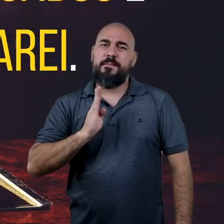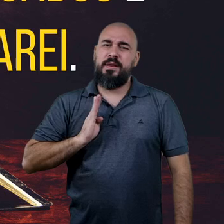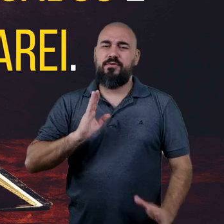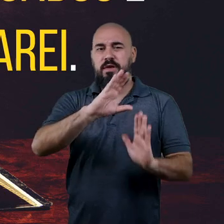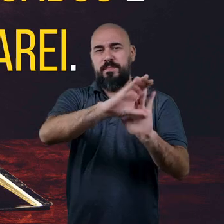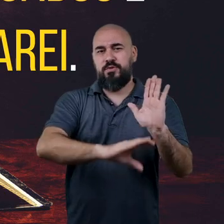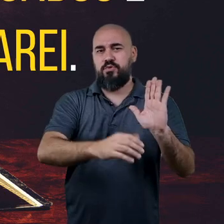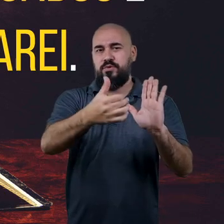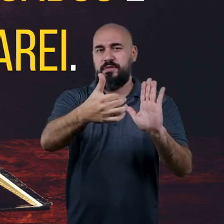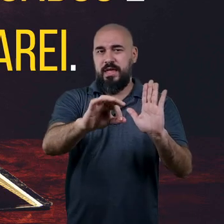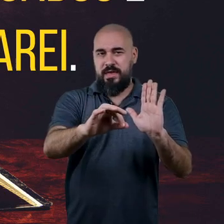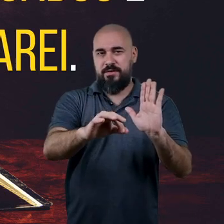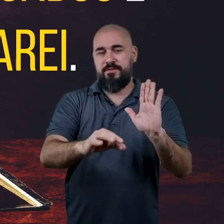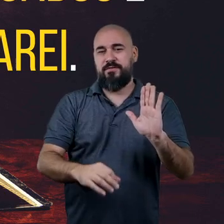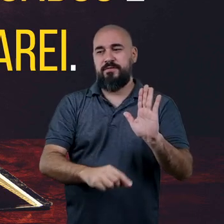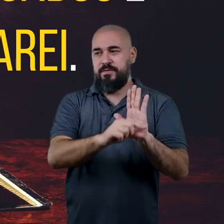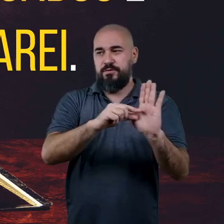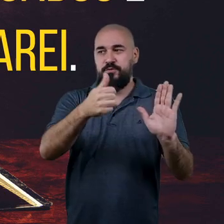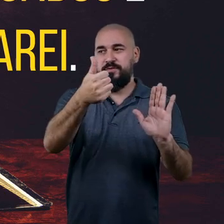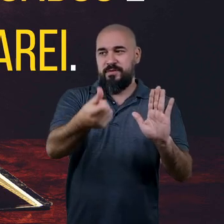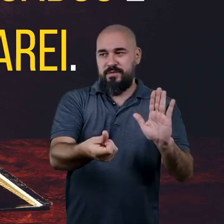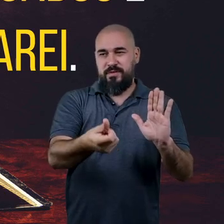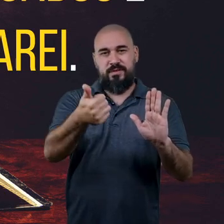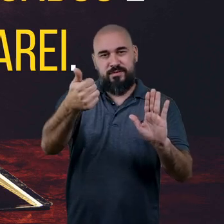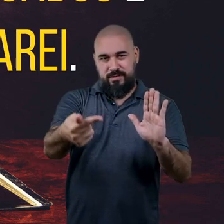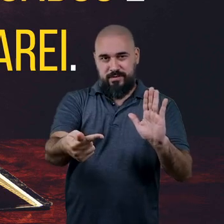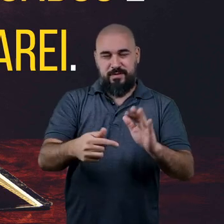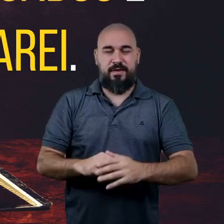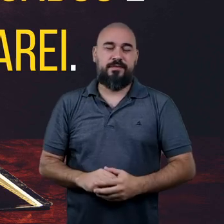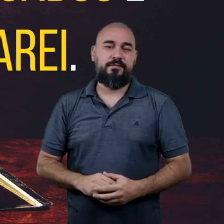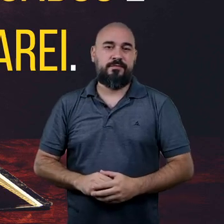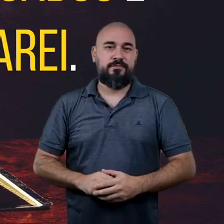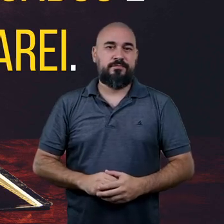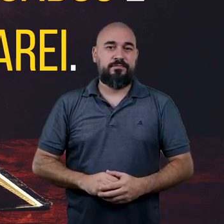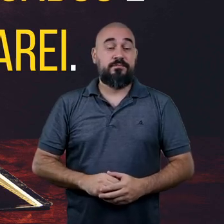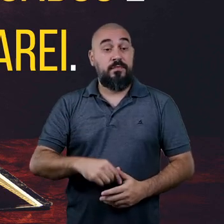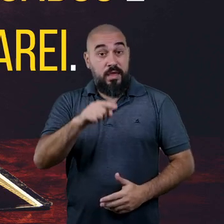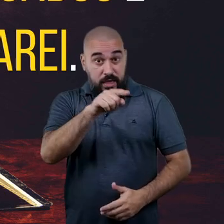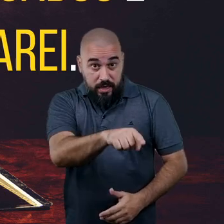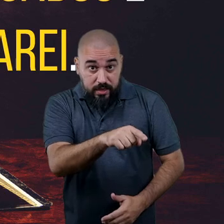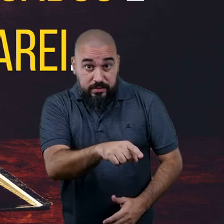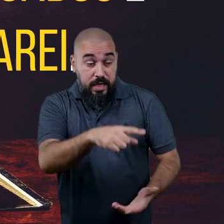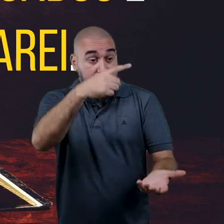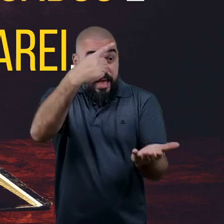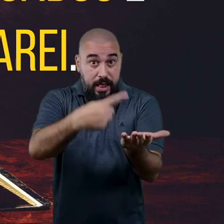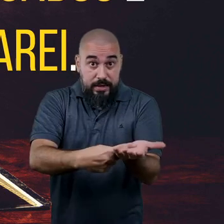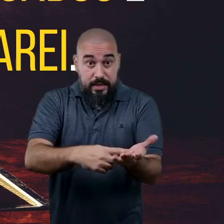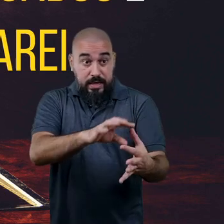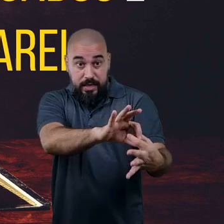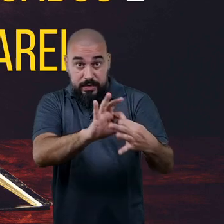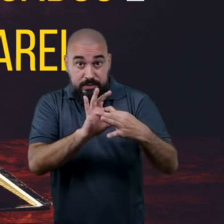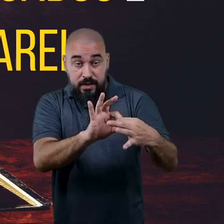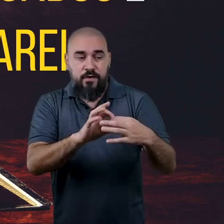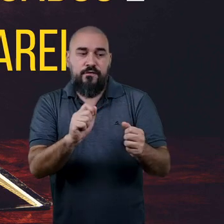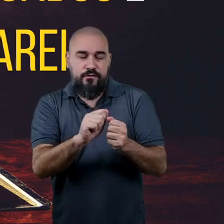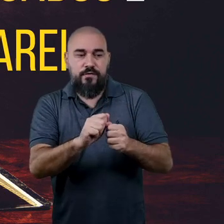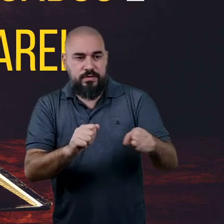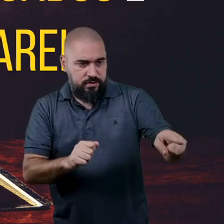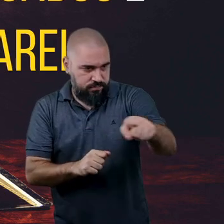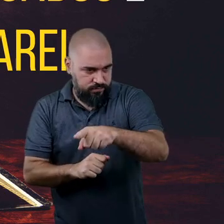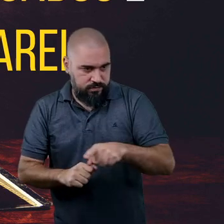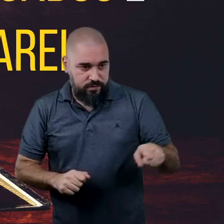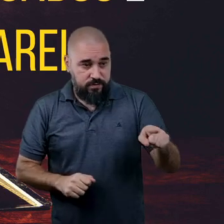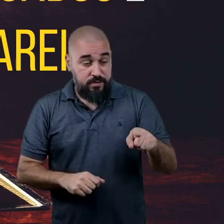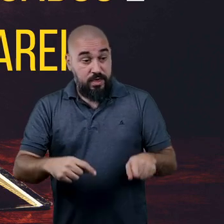16 e 17. Esta é a aliança que farei com eles. Depois daqueles dias, diz o Senhor,